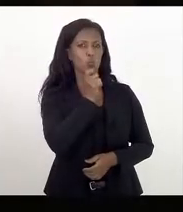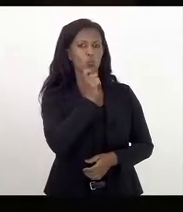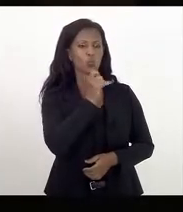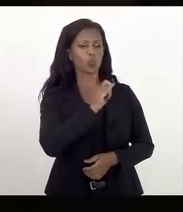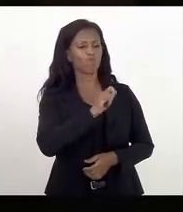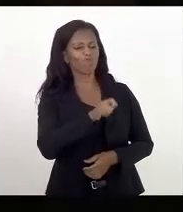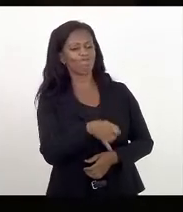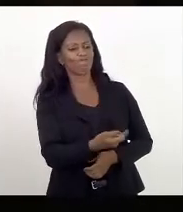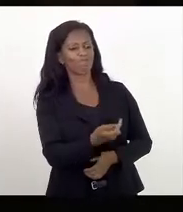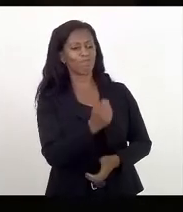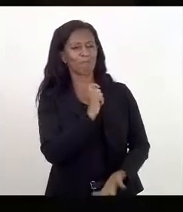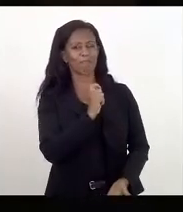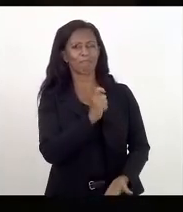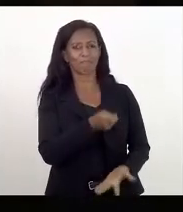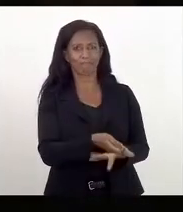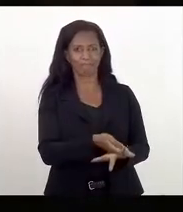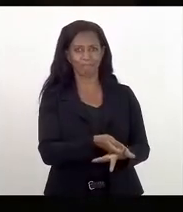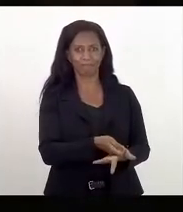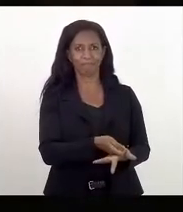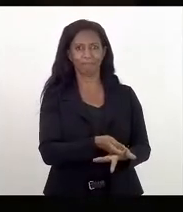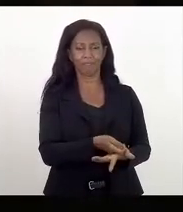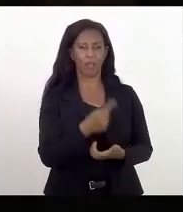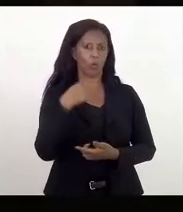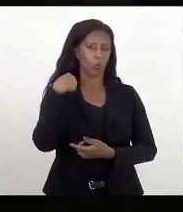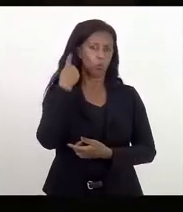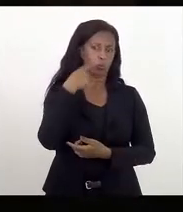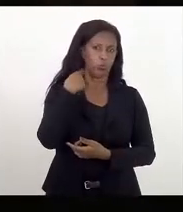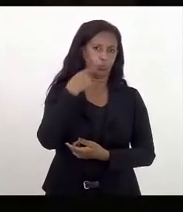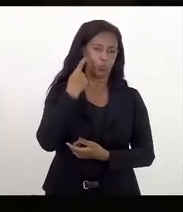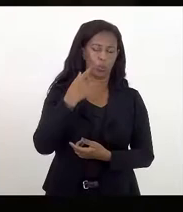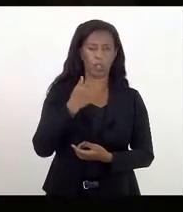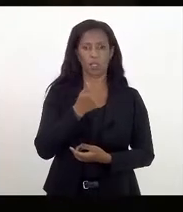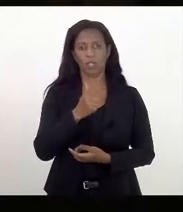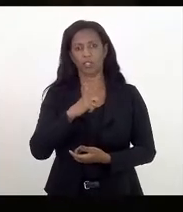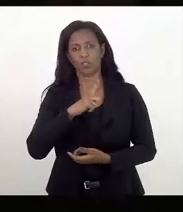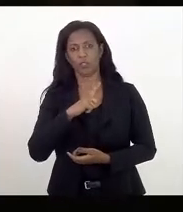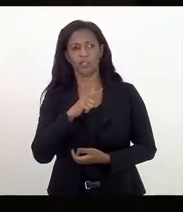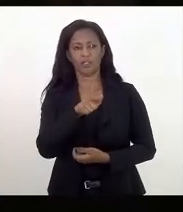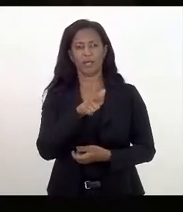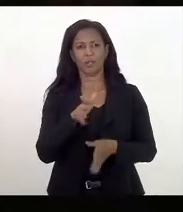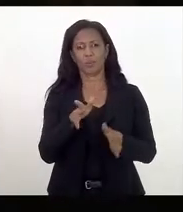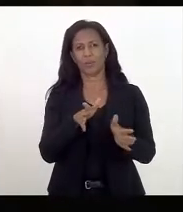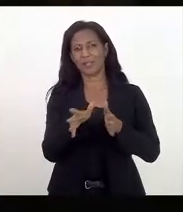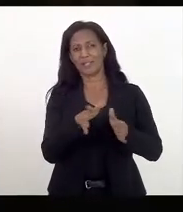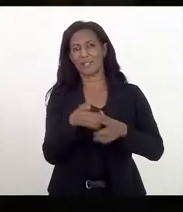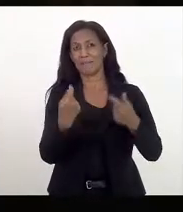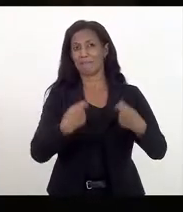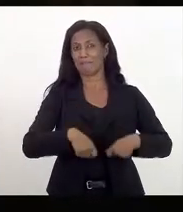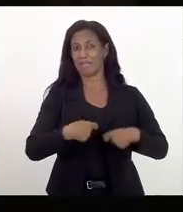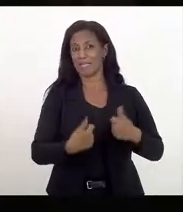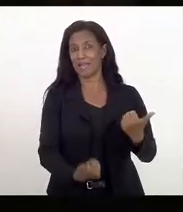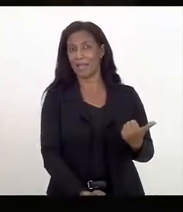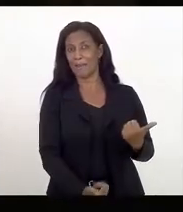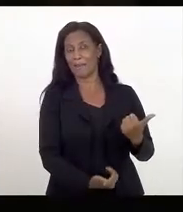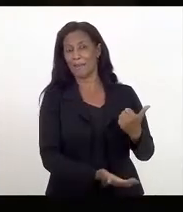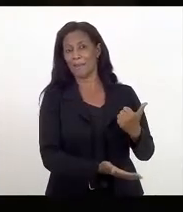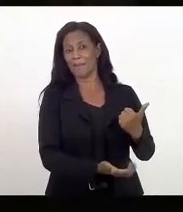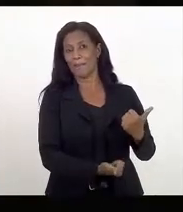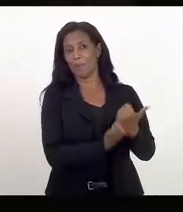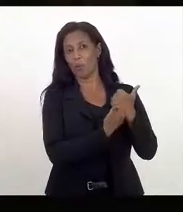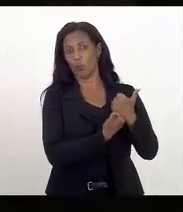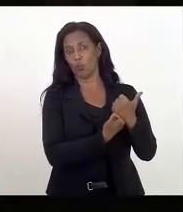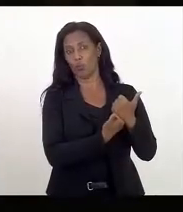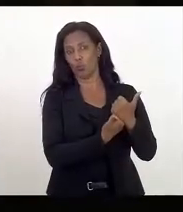de pagar um advogado, de ter ali o acesso que ele precisa de apoio, deputado